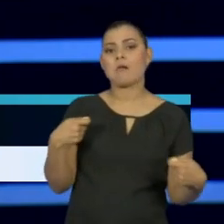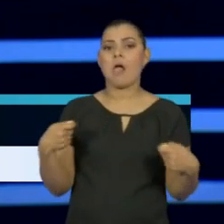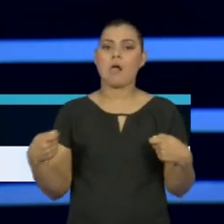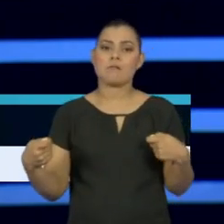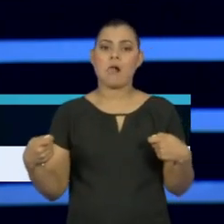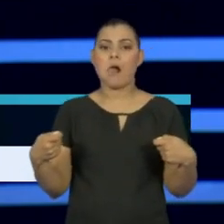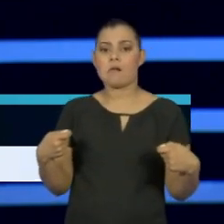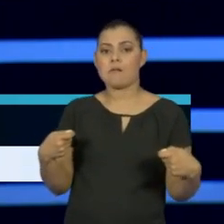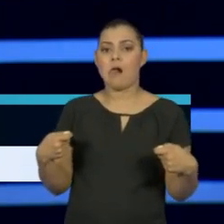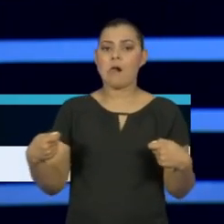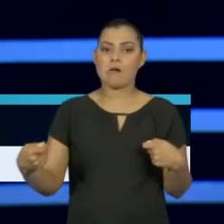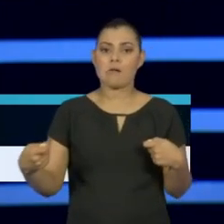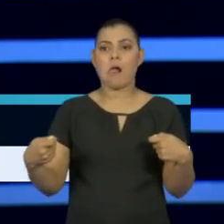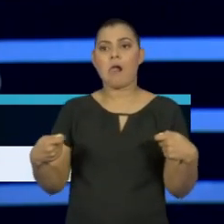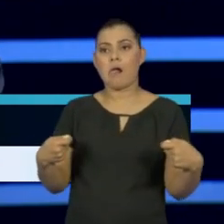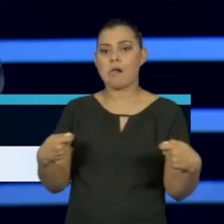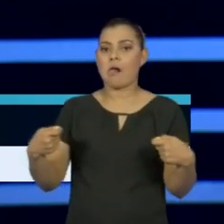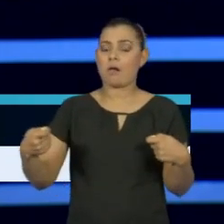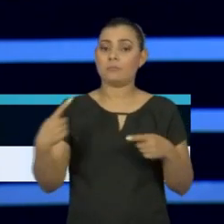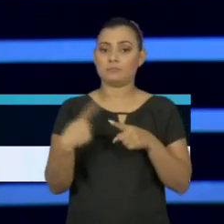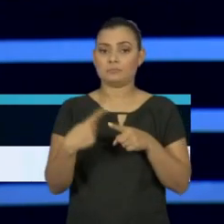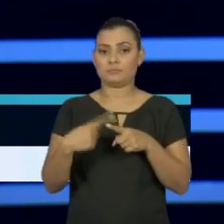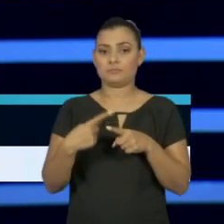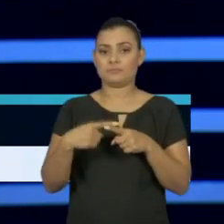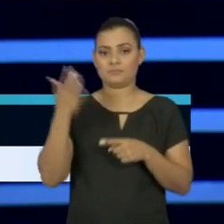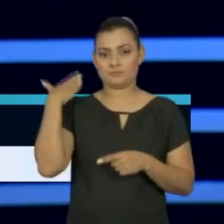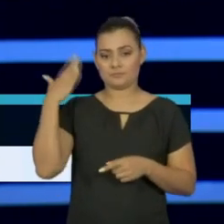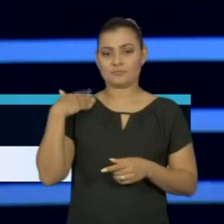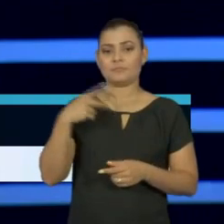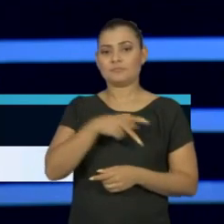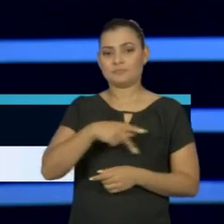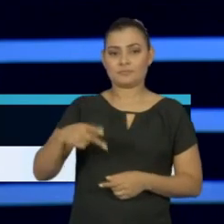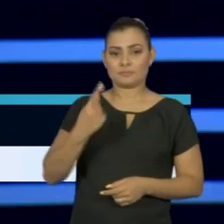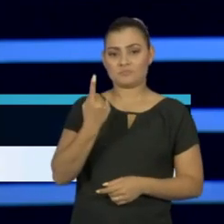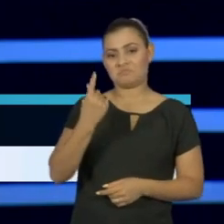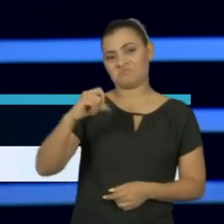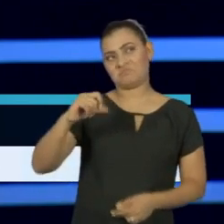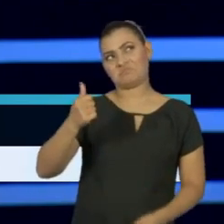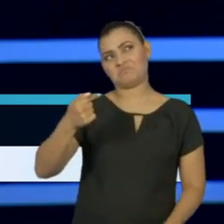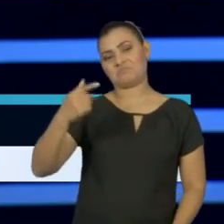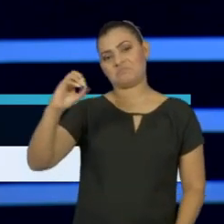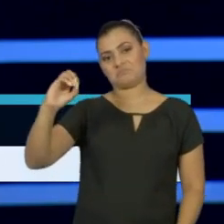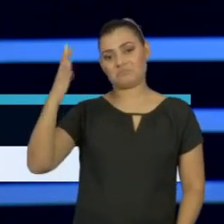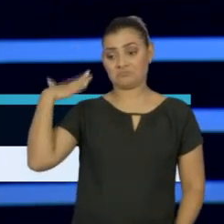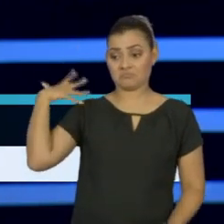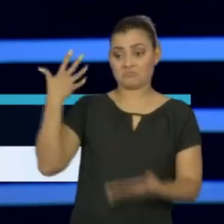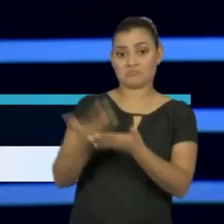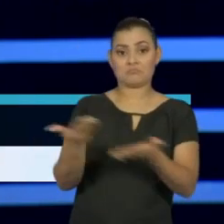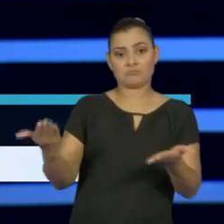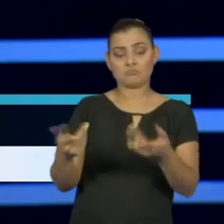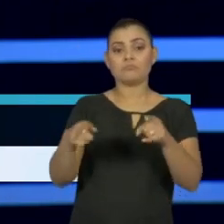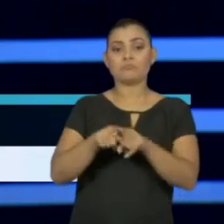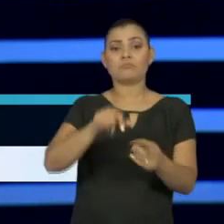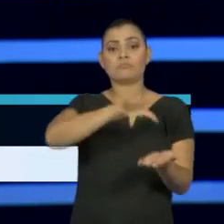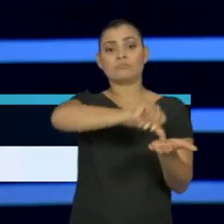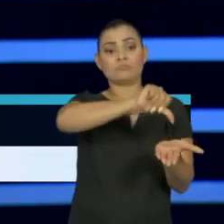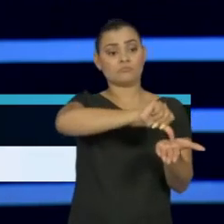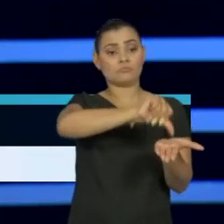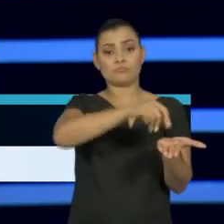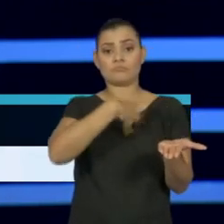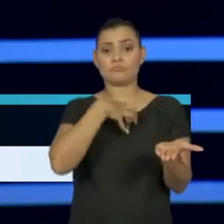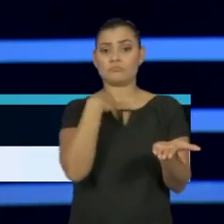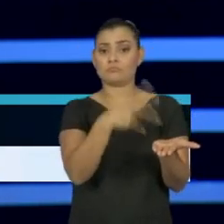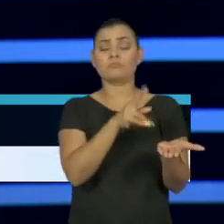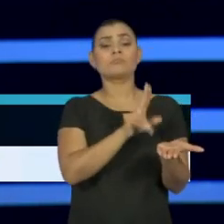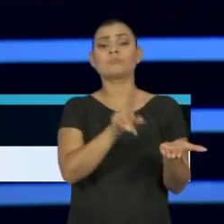mantendo desde a queda do Chá, né? Desde a década de 70, e o Irã utilizando o que ele faz sempre,